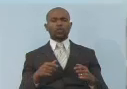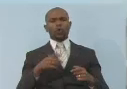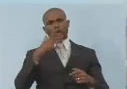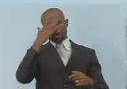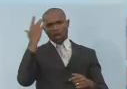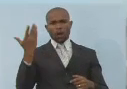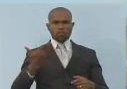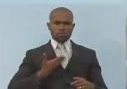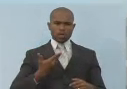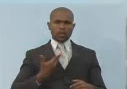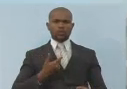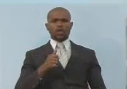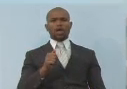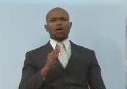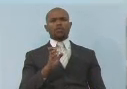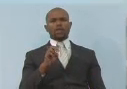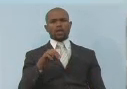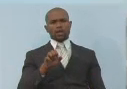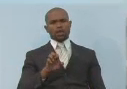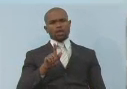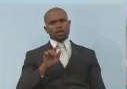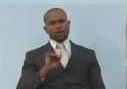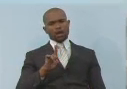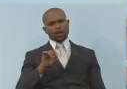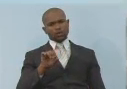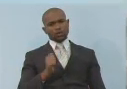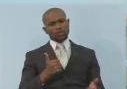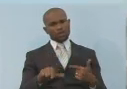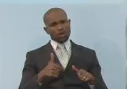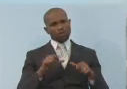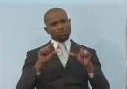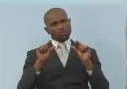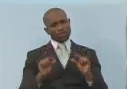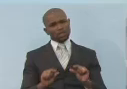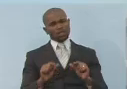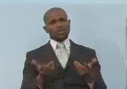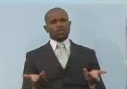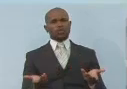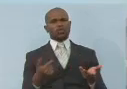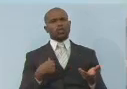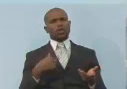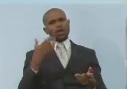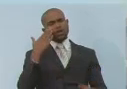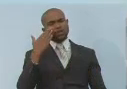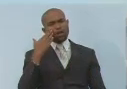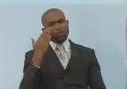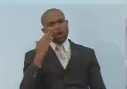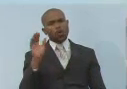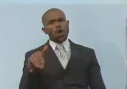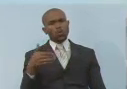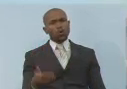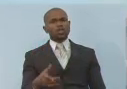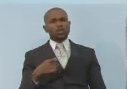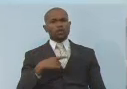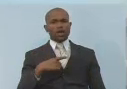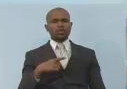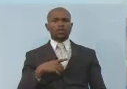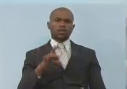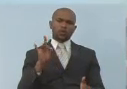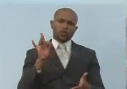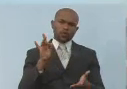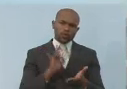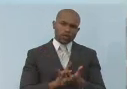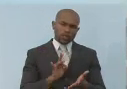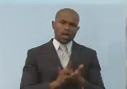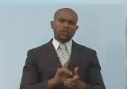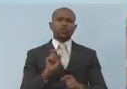companheiros abnegados que lá se trabalham ainda é mínima. Então, eu gostaria de saber quando é que ela vai ter status de fato